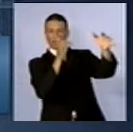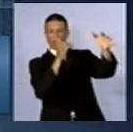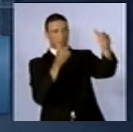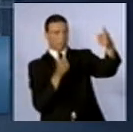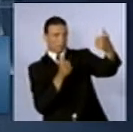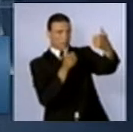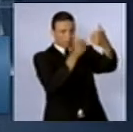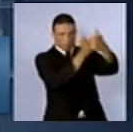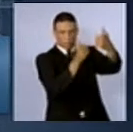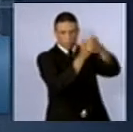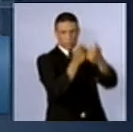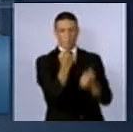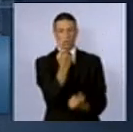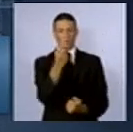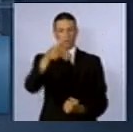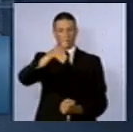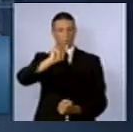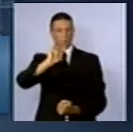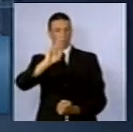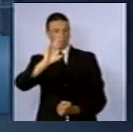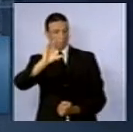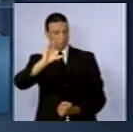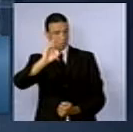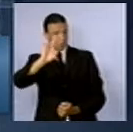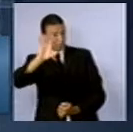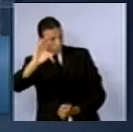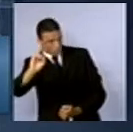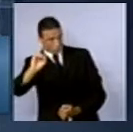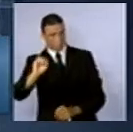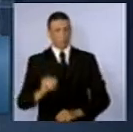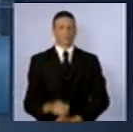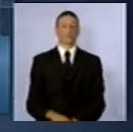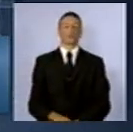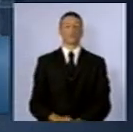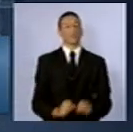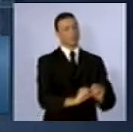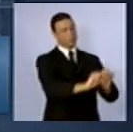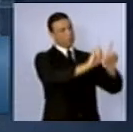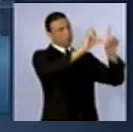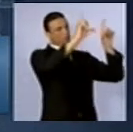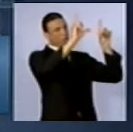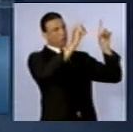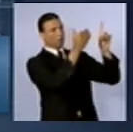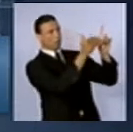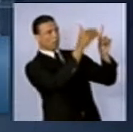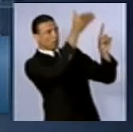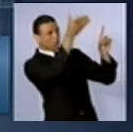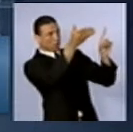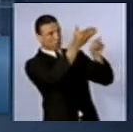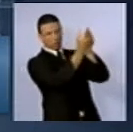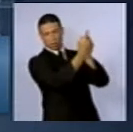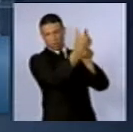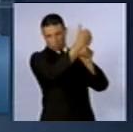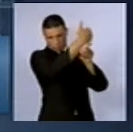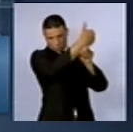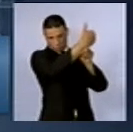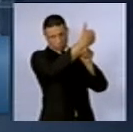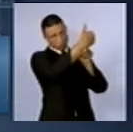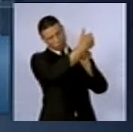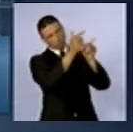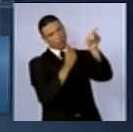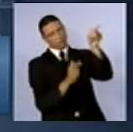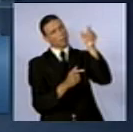magnéticos no segundo no segundo extrato o que nós observamos é que o a razão de chances o